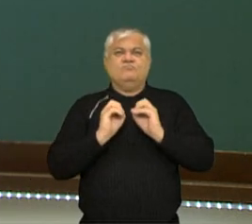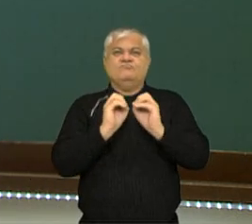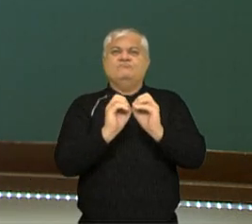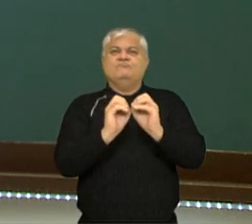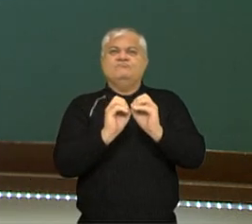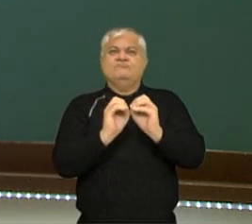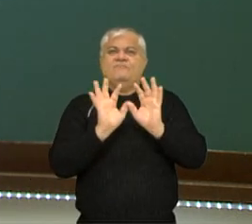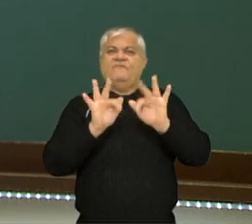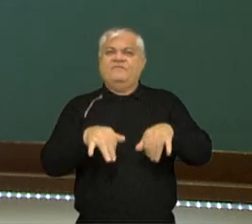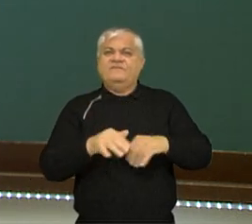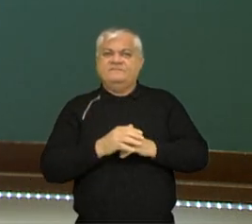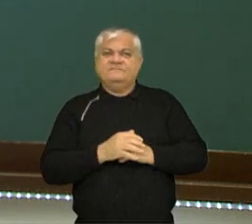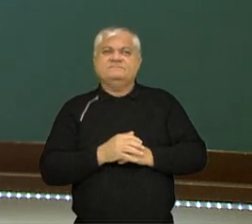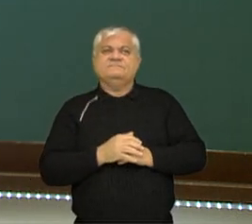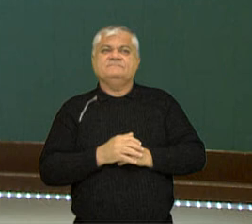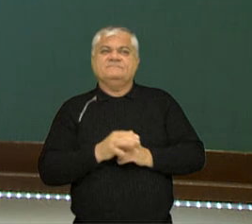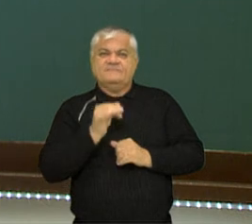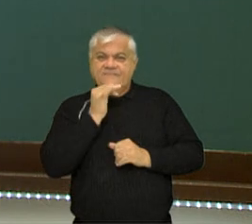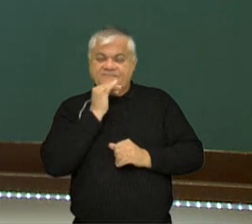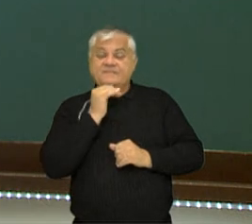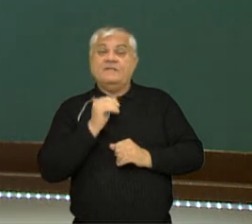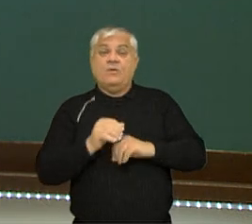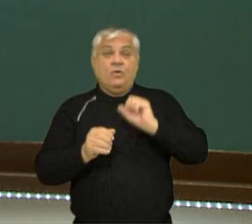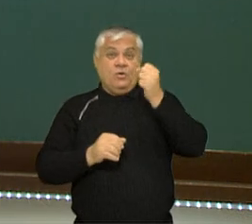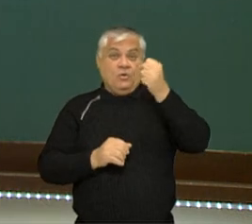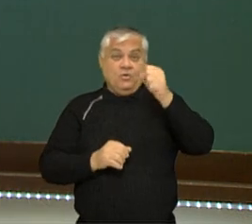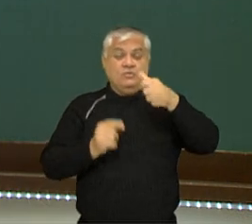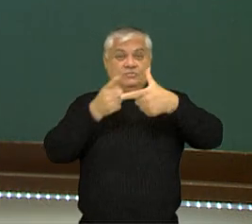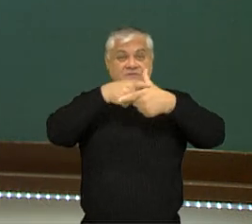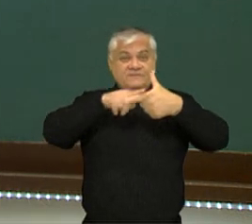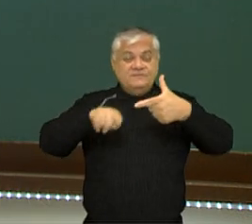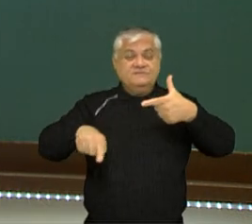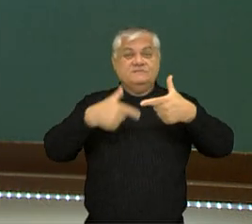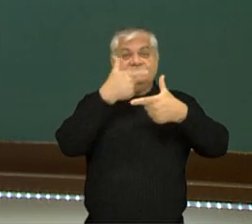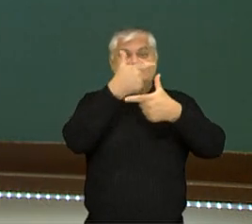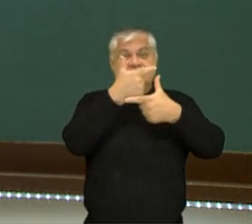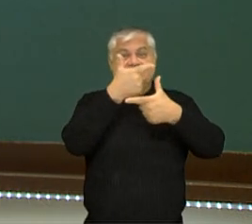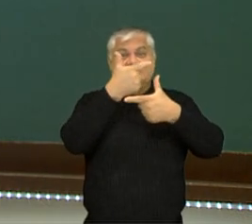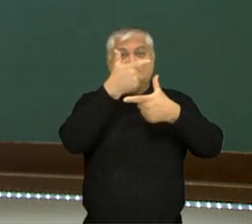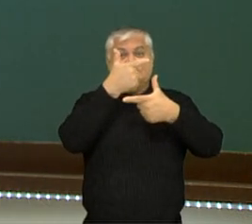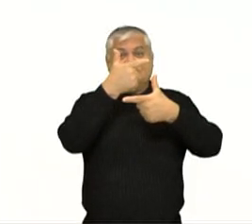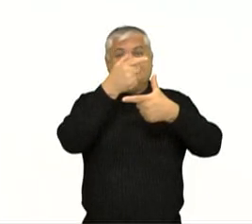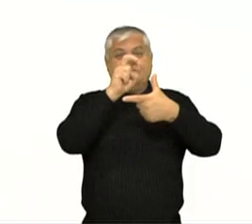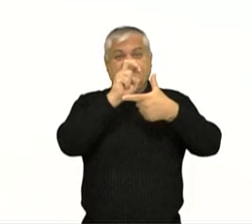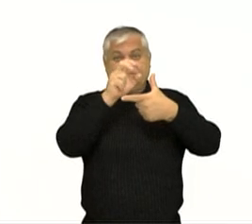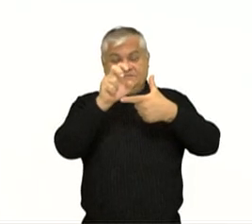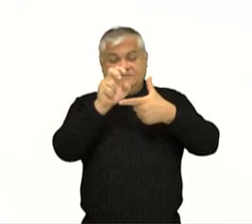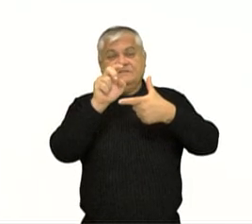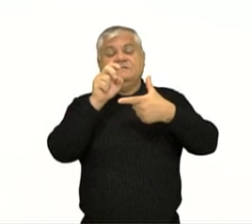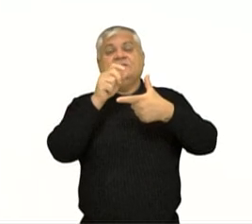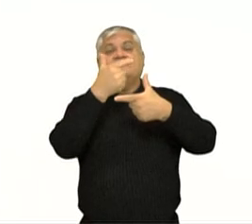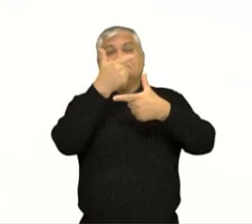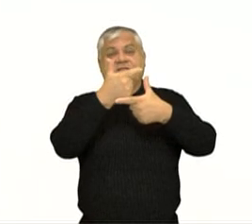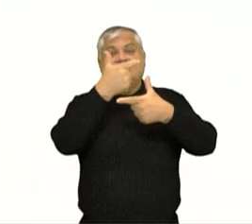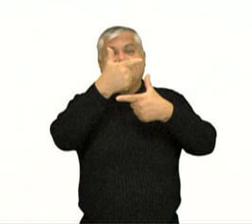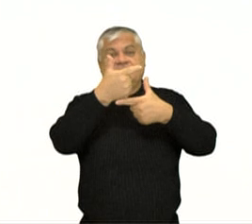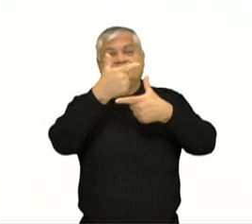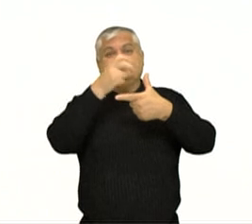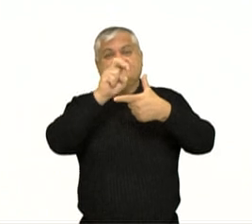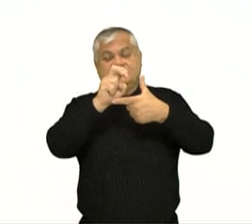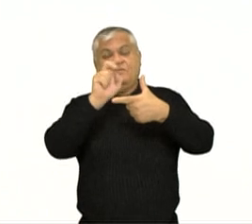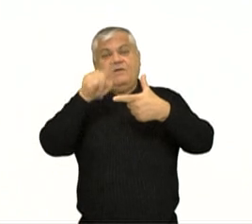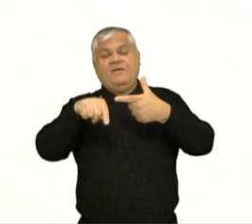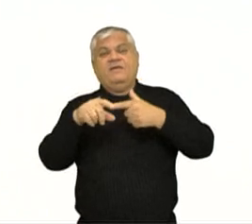Então, o resultado final de 8 dividido por 125 é